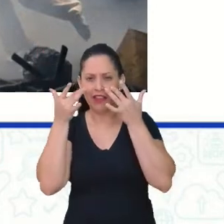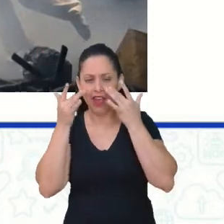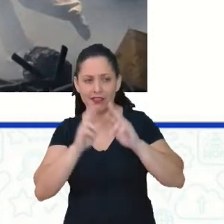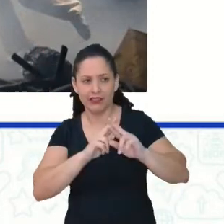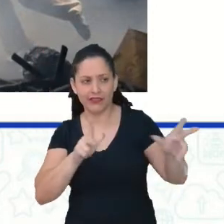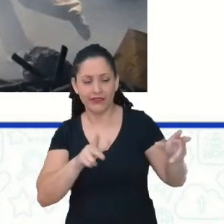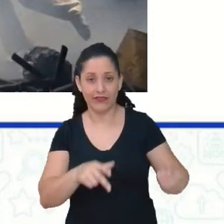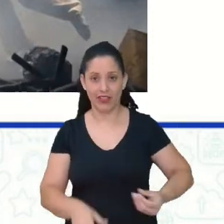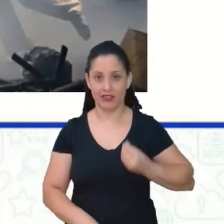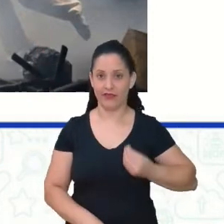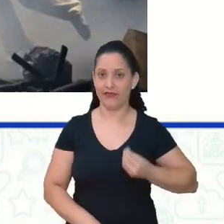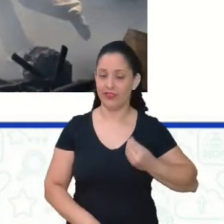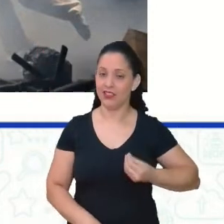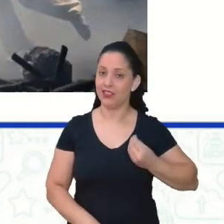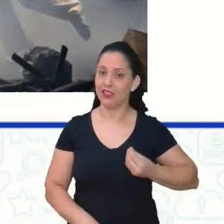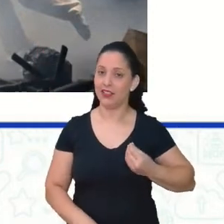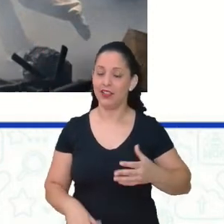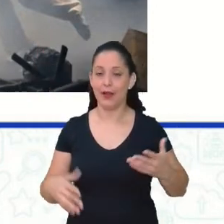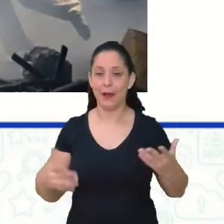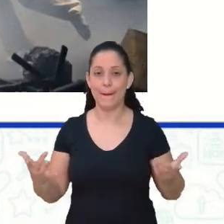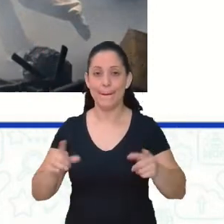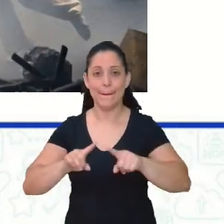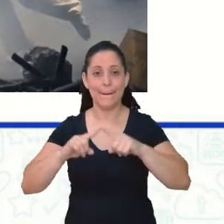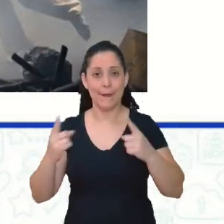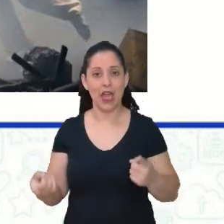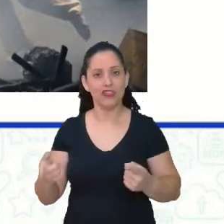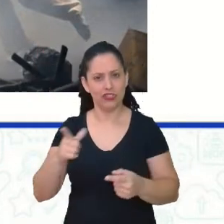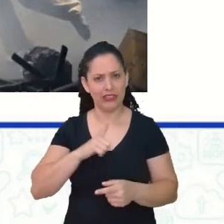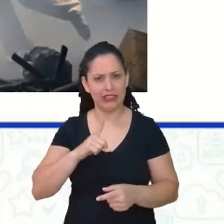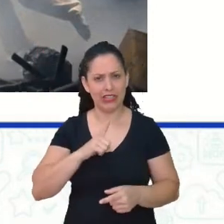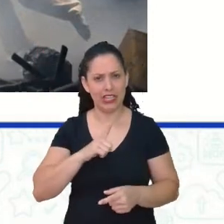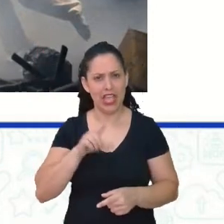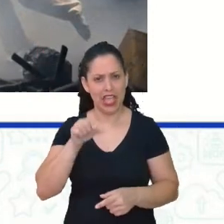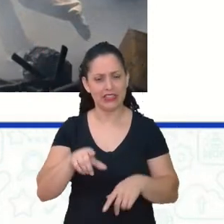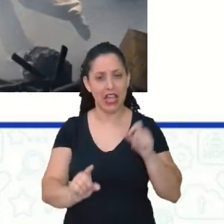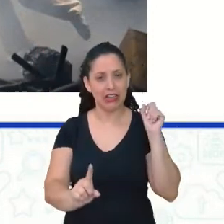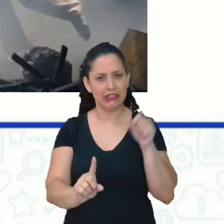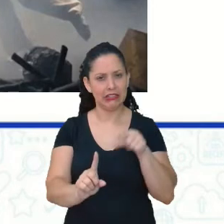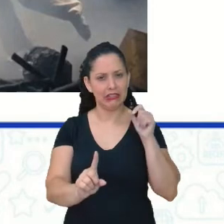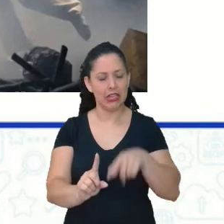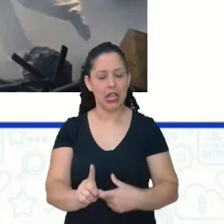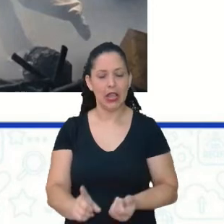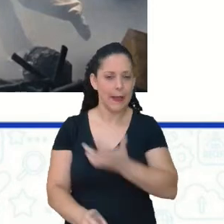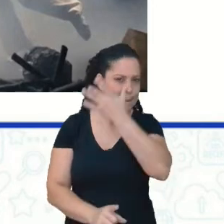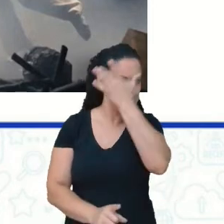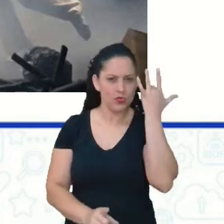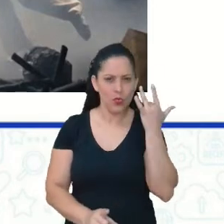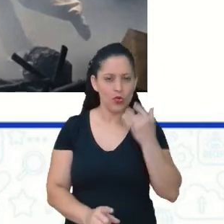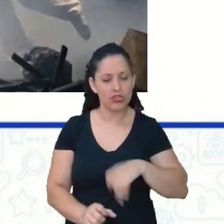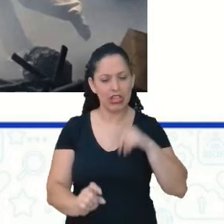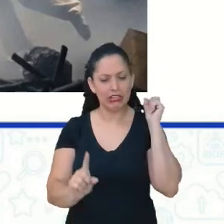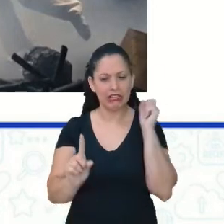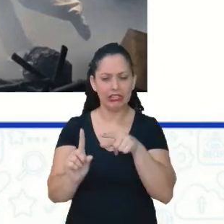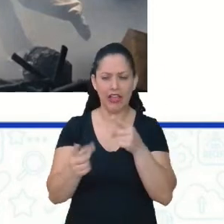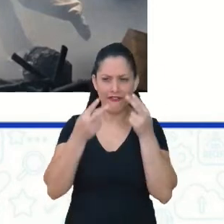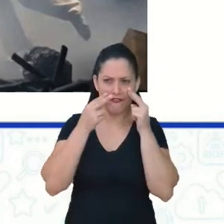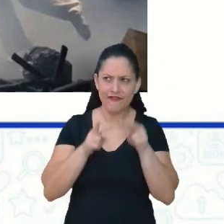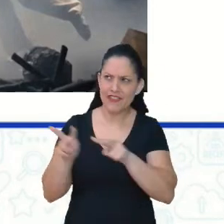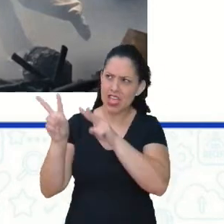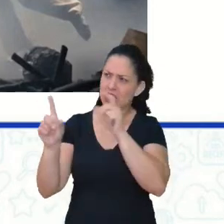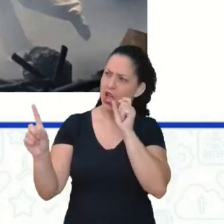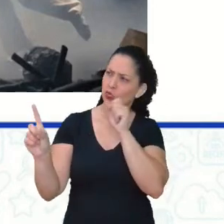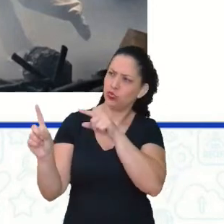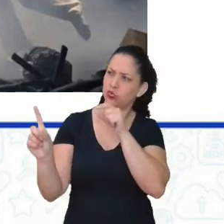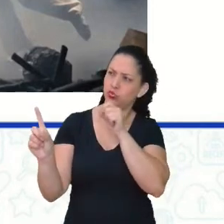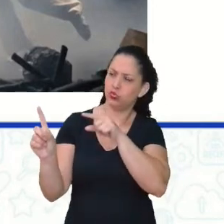como, né? Ele quer que haja essa criticidade, que o público seja crítico do que está vendo, como teatro